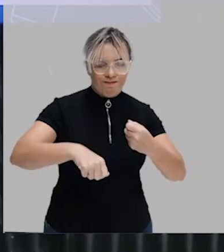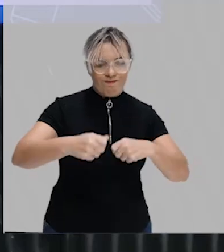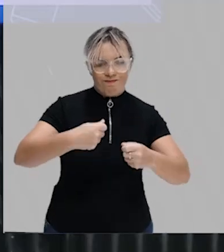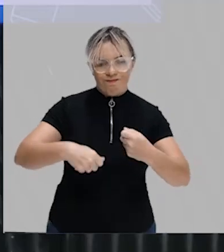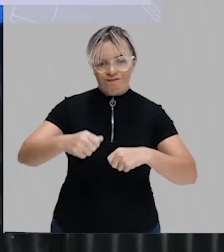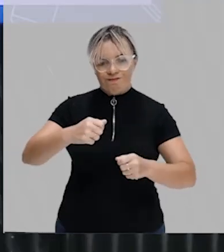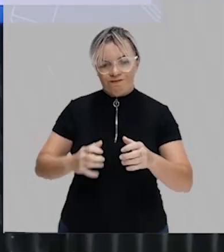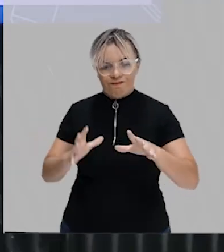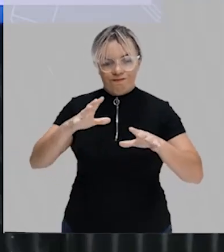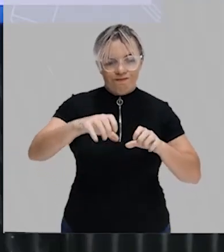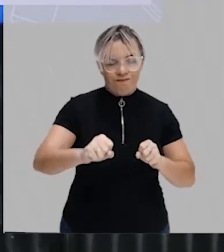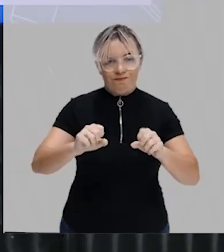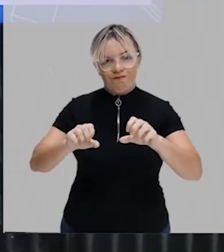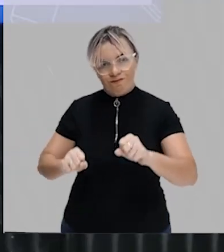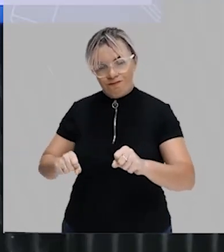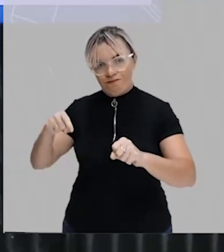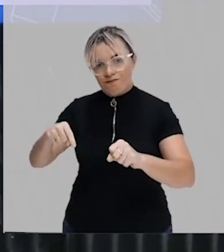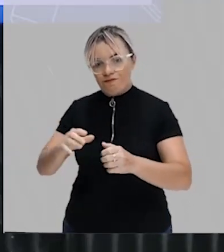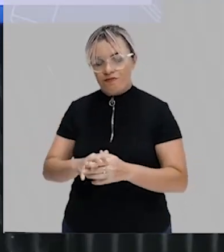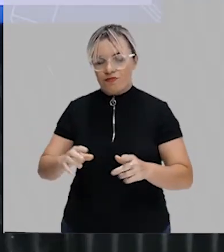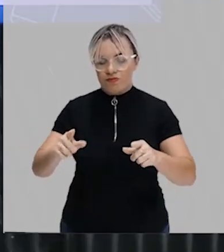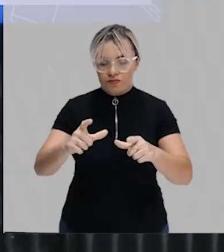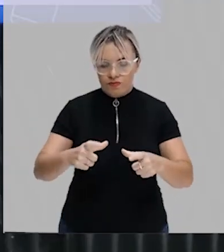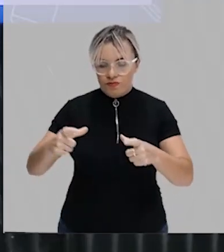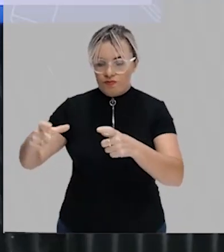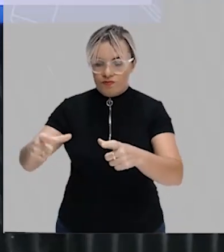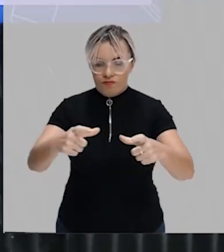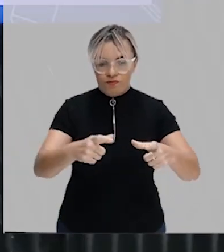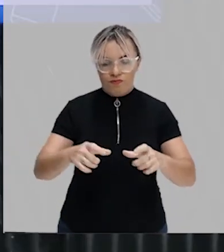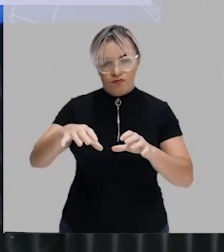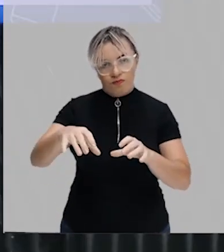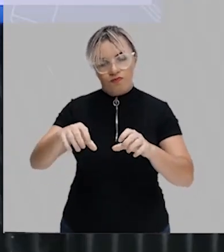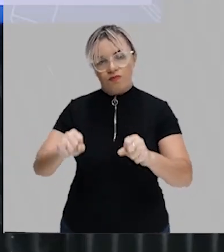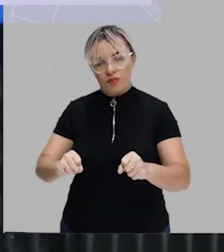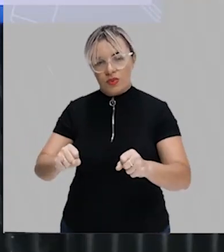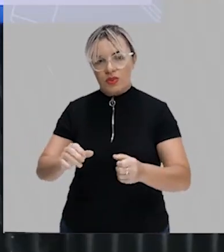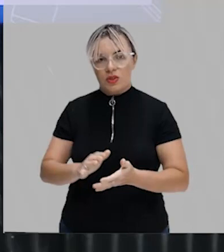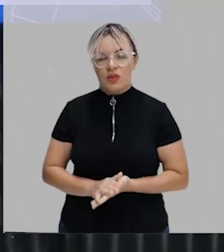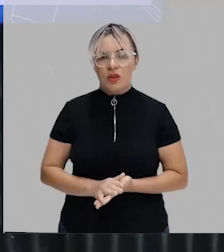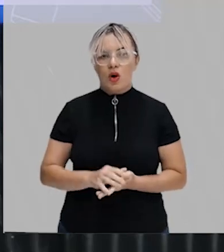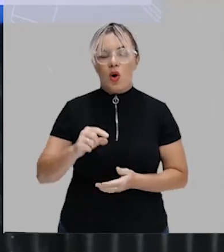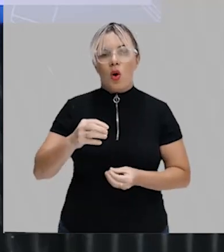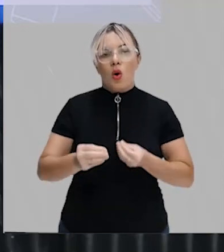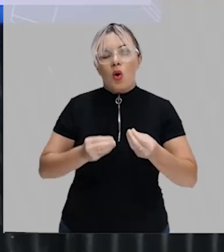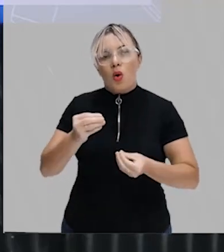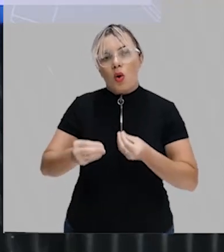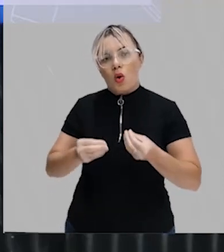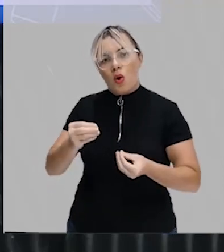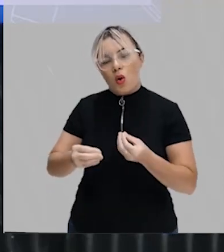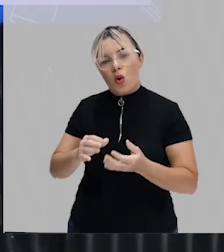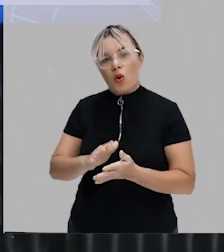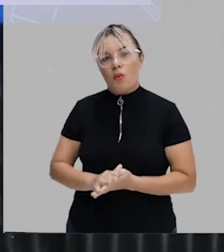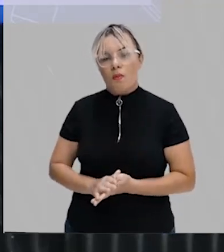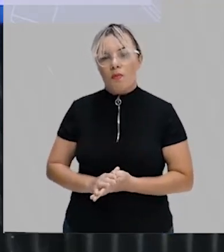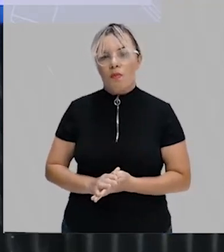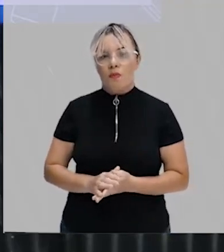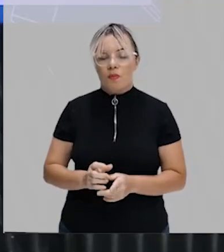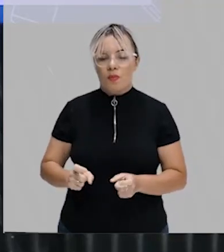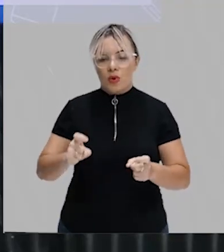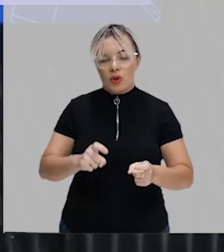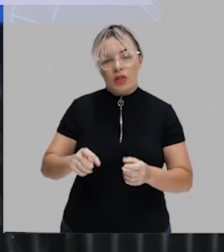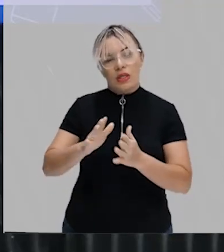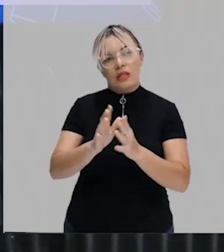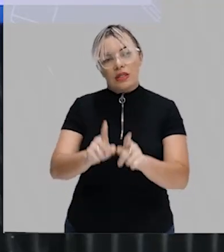exploradas dentro de uma prerrogativa predatória, como o